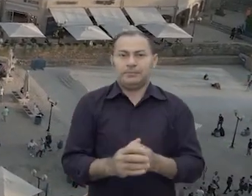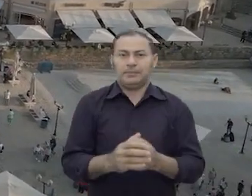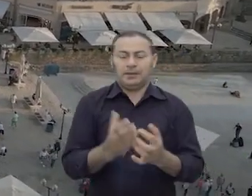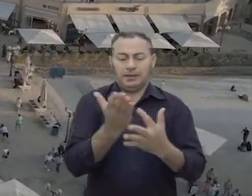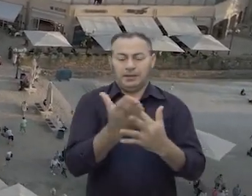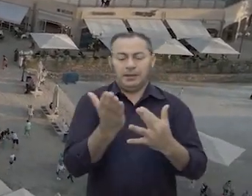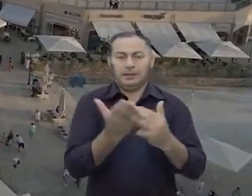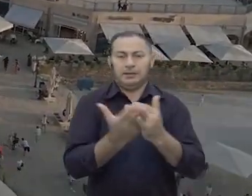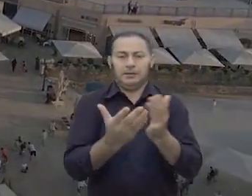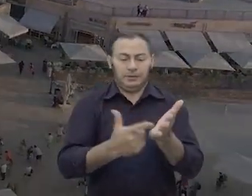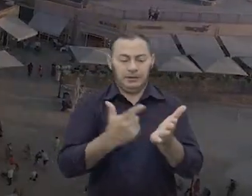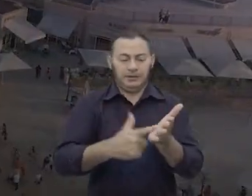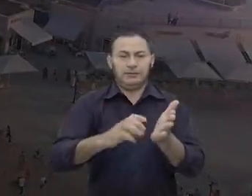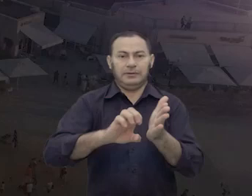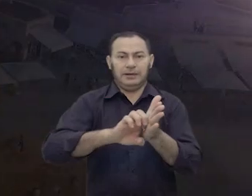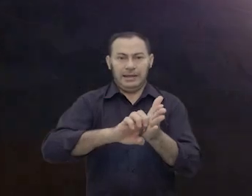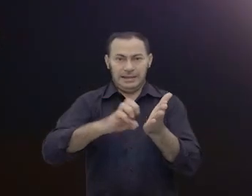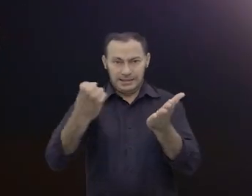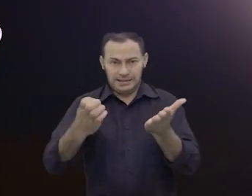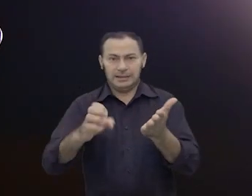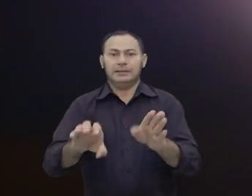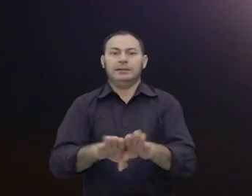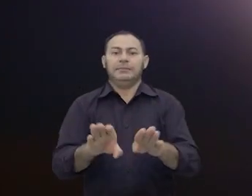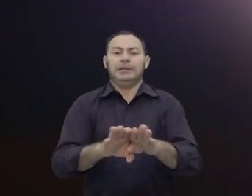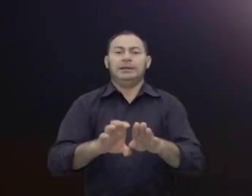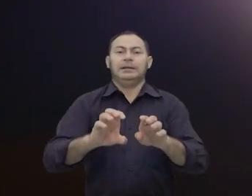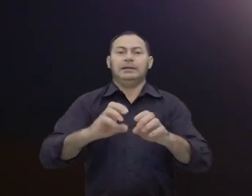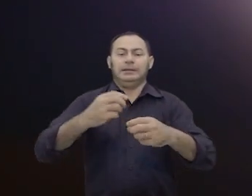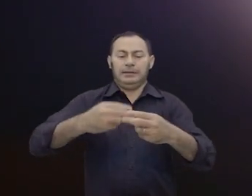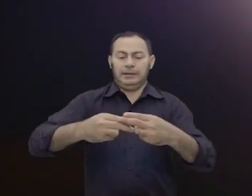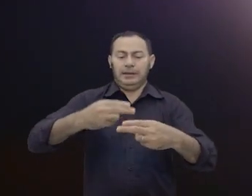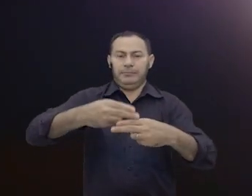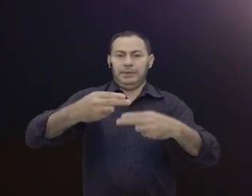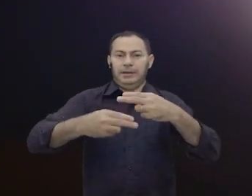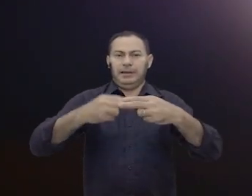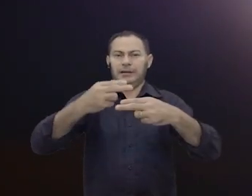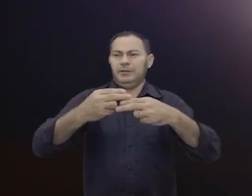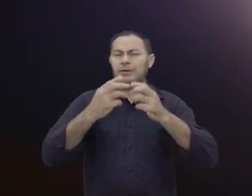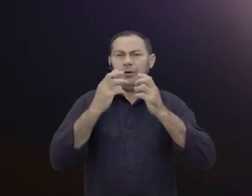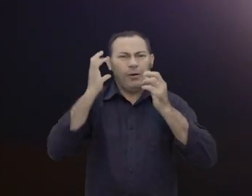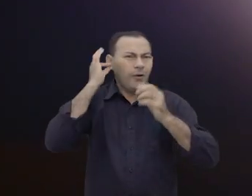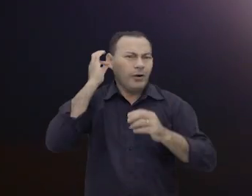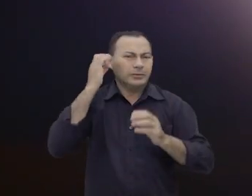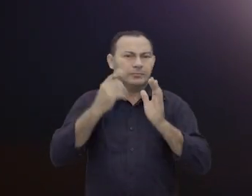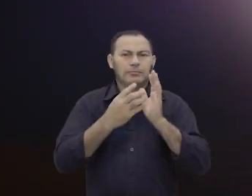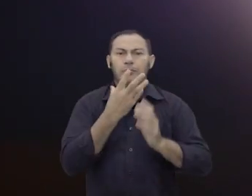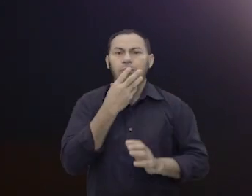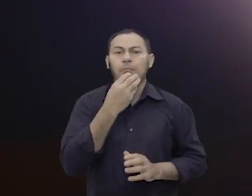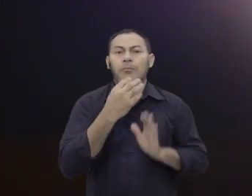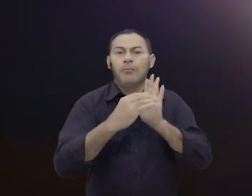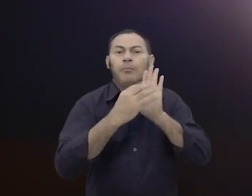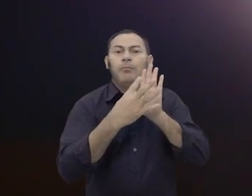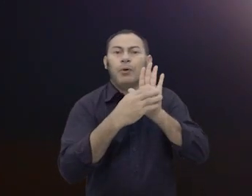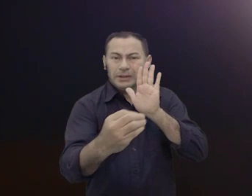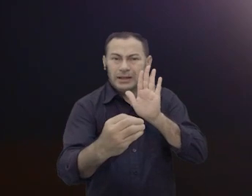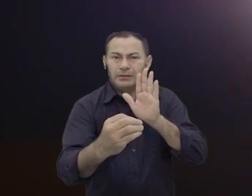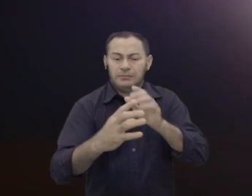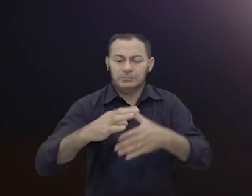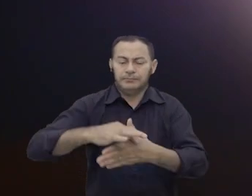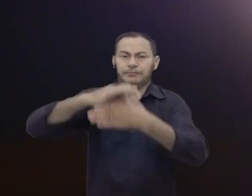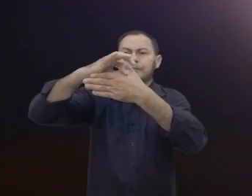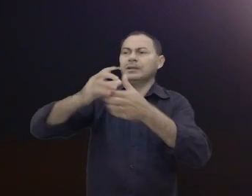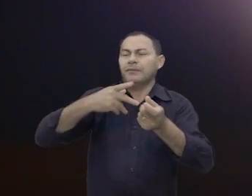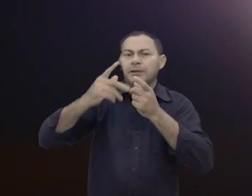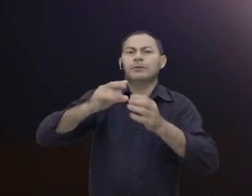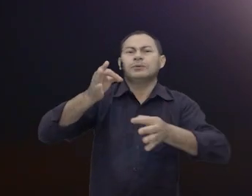semelhança entre os livros de Esdras e Neemias é que ambos apresentam ótimos modelos de liderança. Hoje,